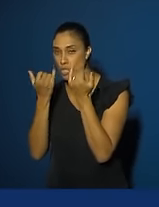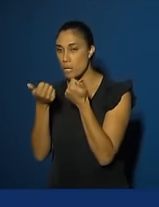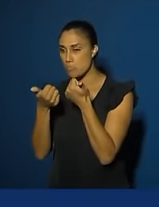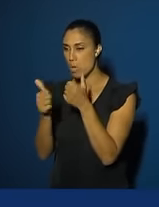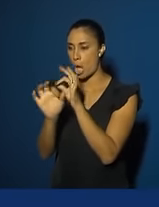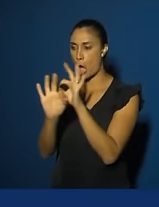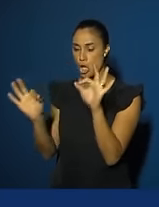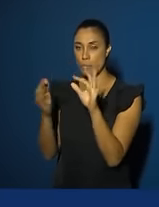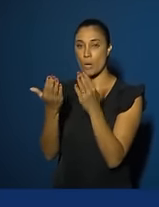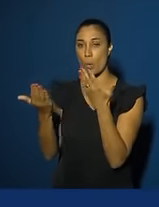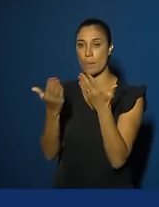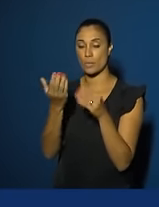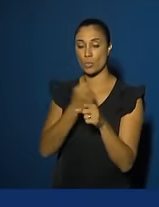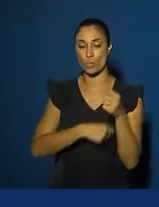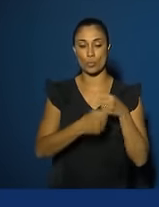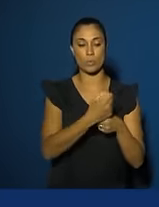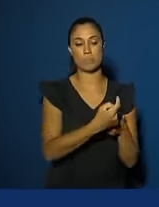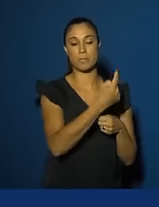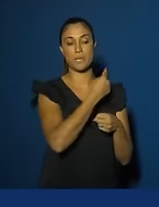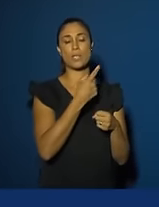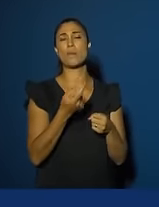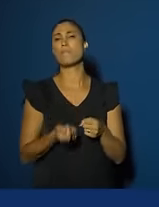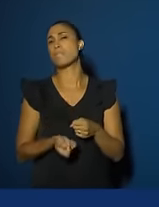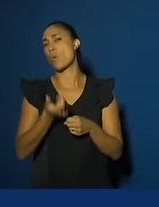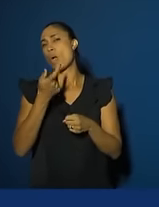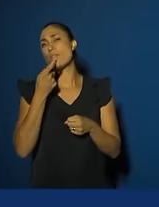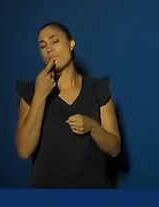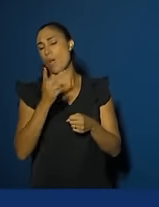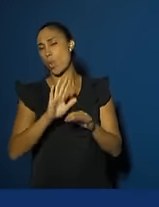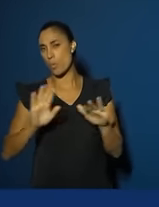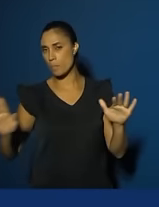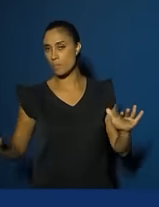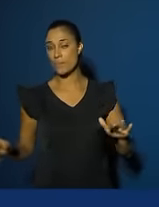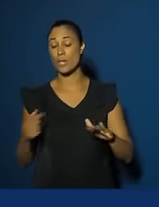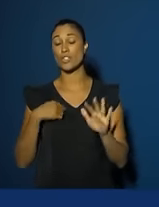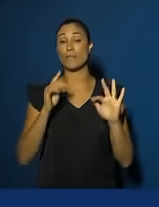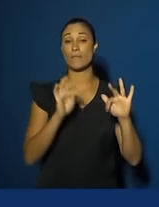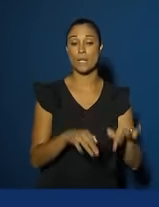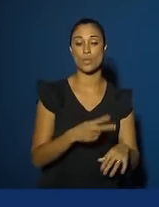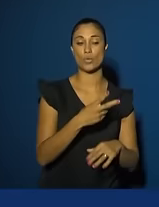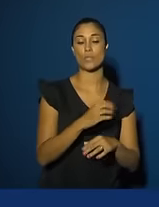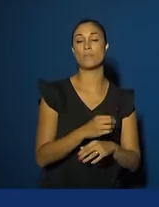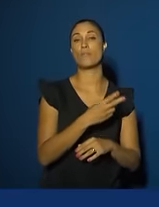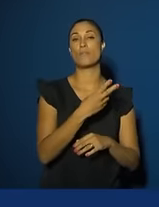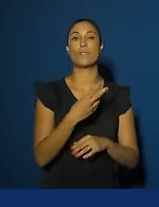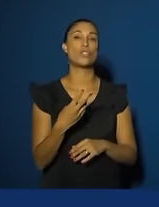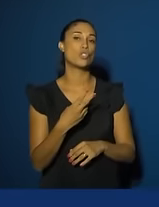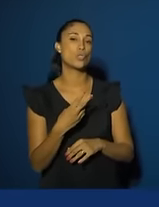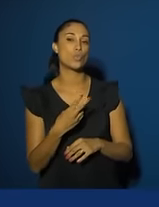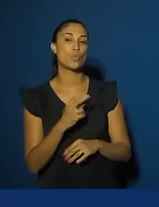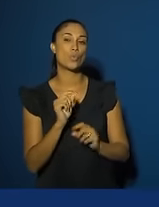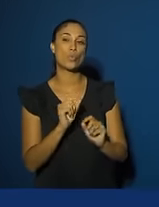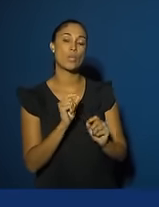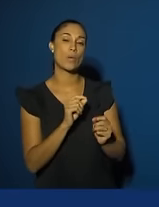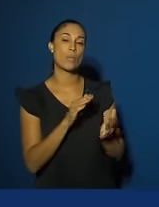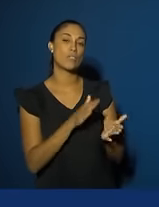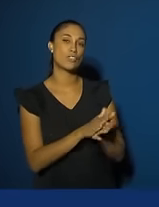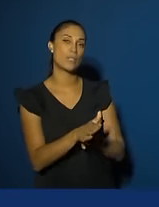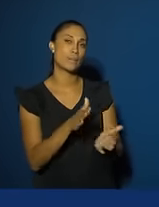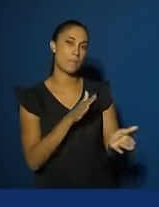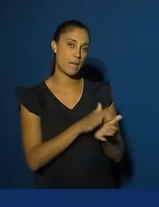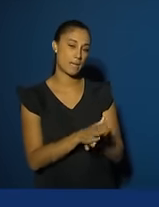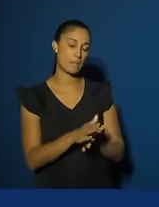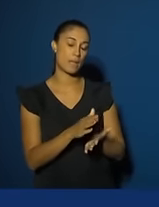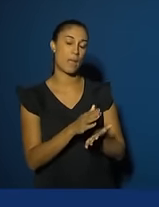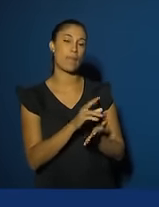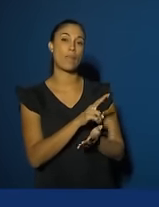positiva do ano passado que pouco foi destacado que é o seguinte a gente terminou 2022 com a despesa com pessoal da